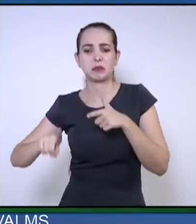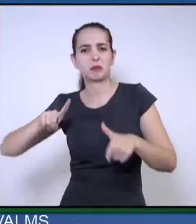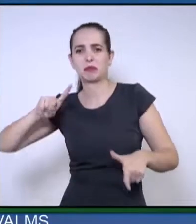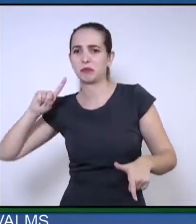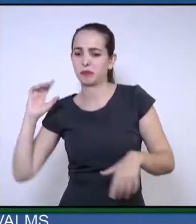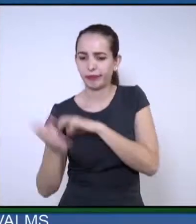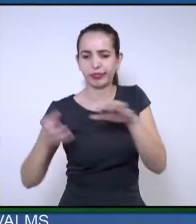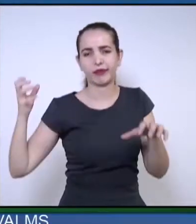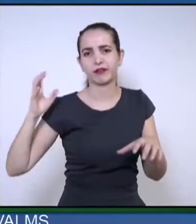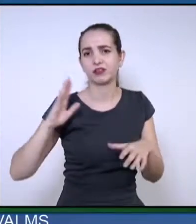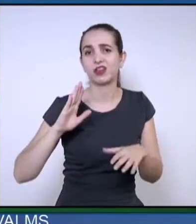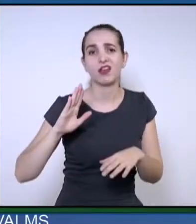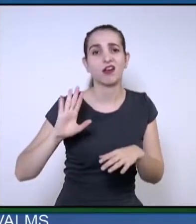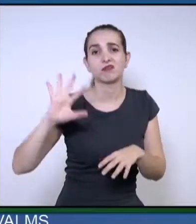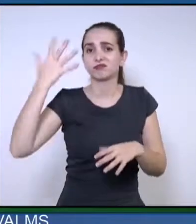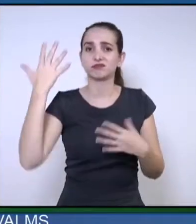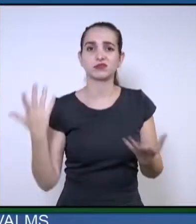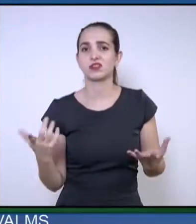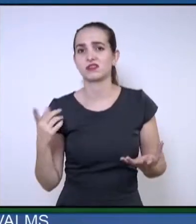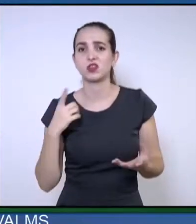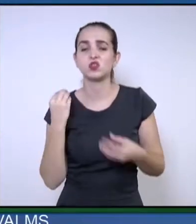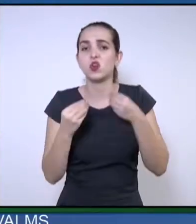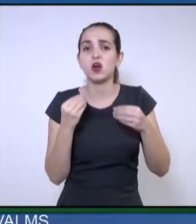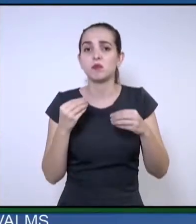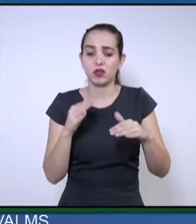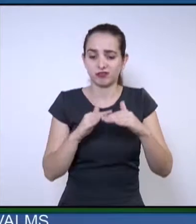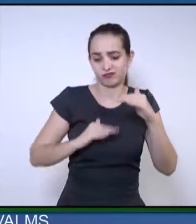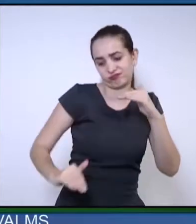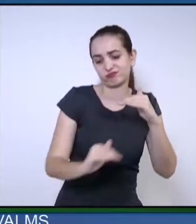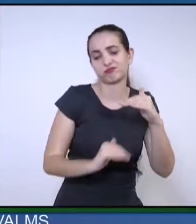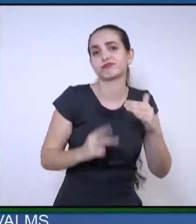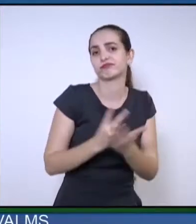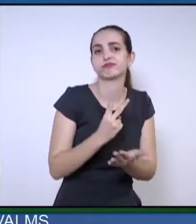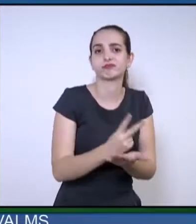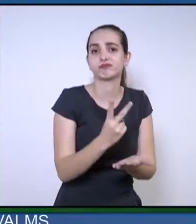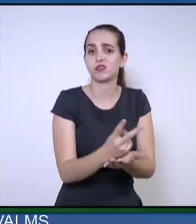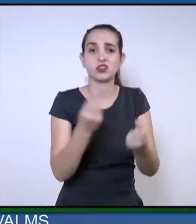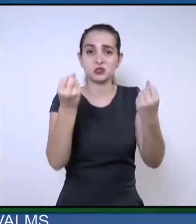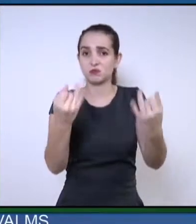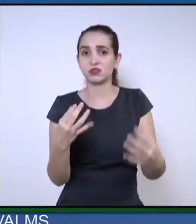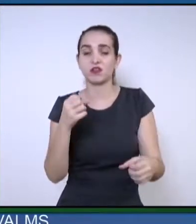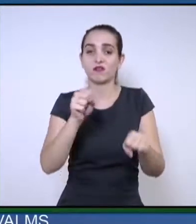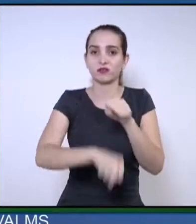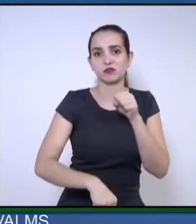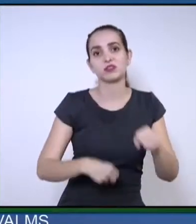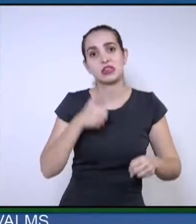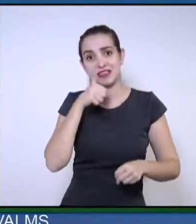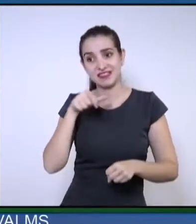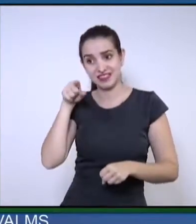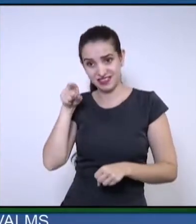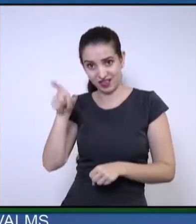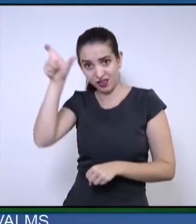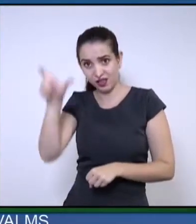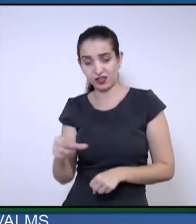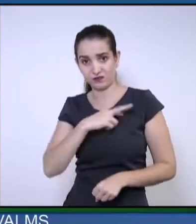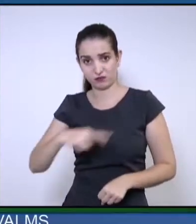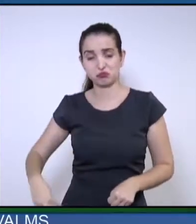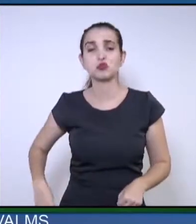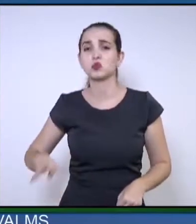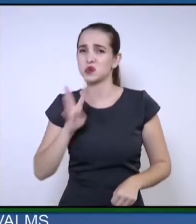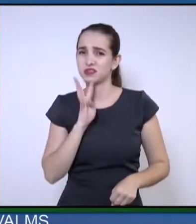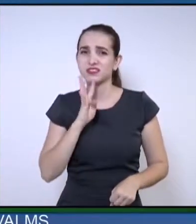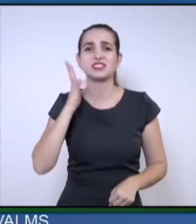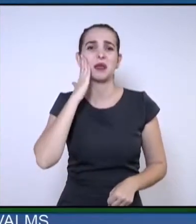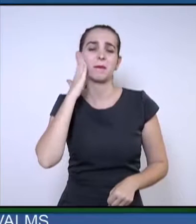da desigualdade, que é o que explica a violência. E ela sabia disso tudo. Ela denunciava a morte de